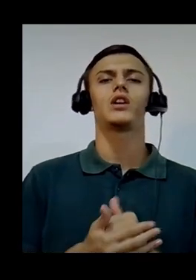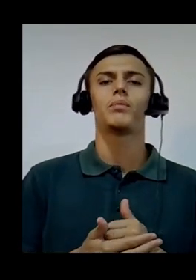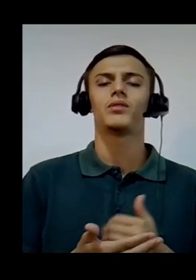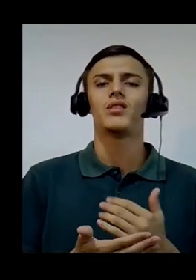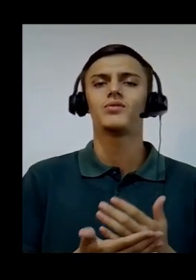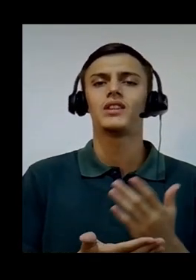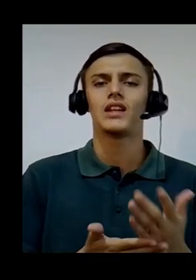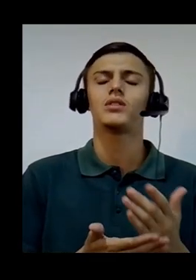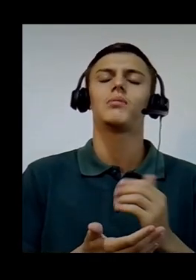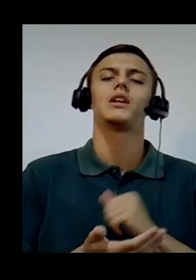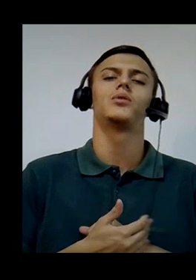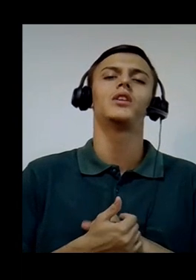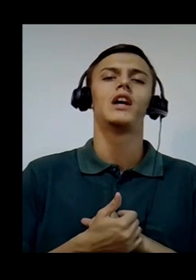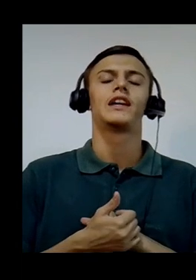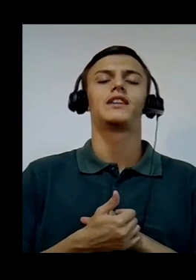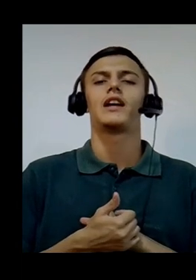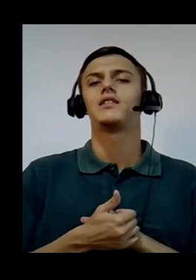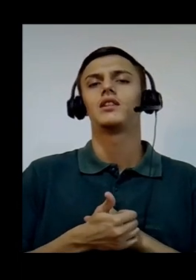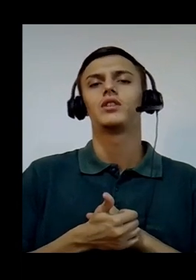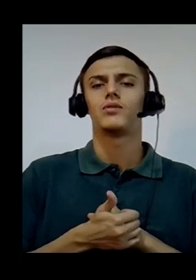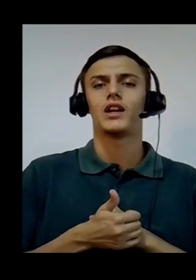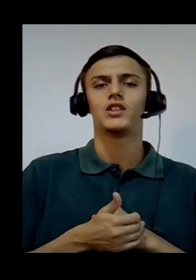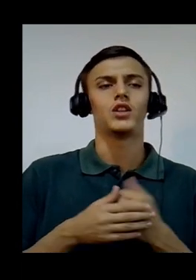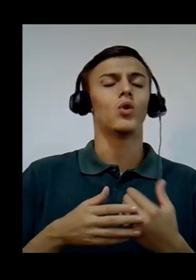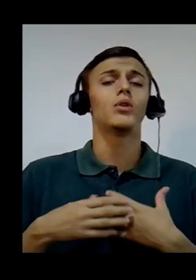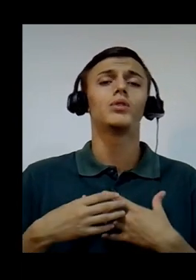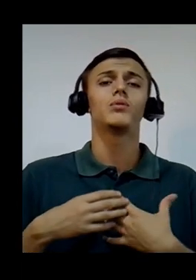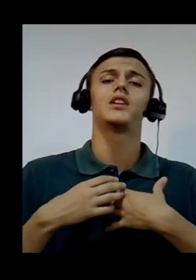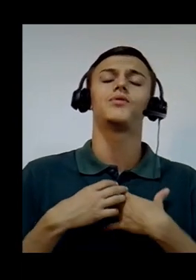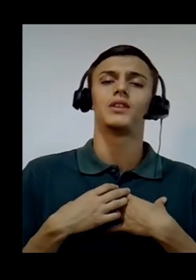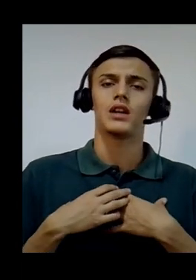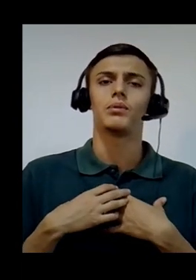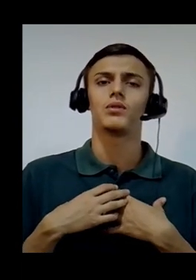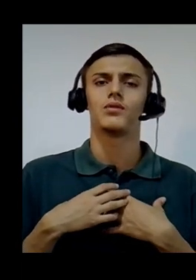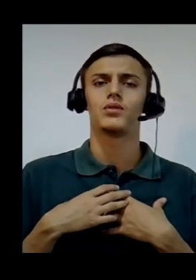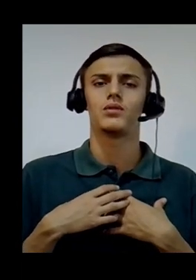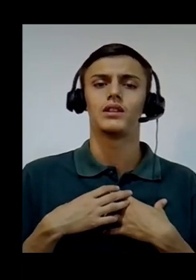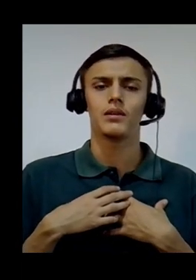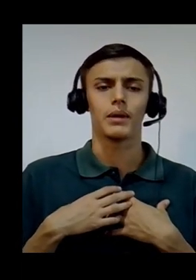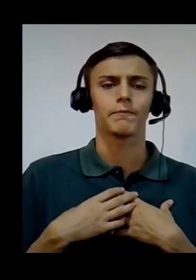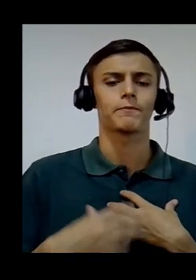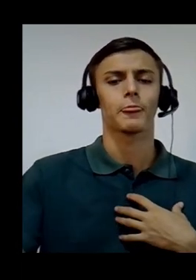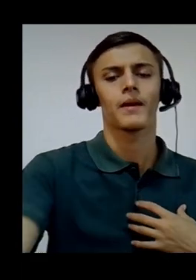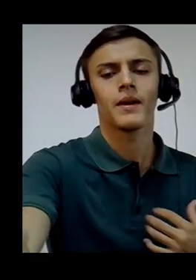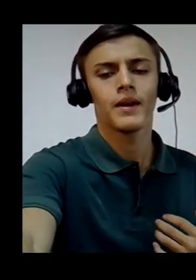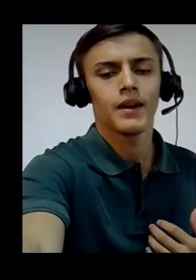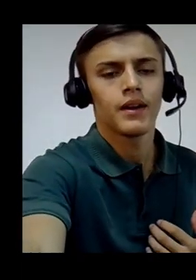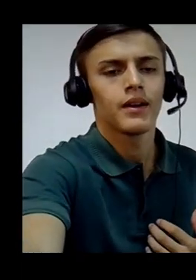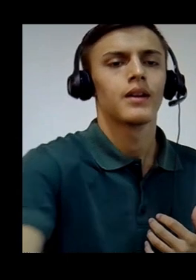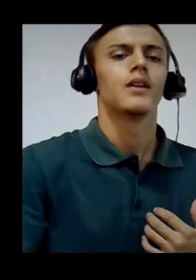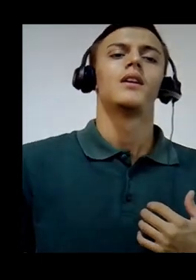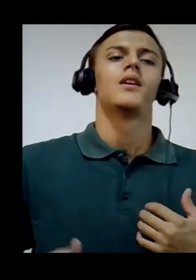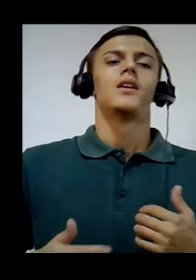longe daquele local para eu não afetar o trabalhador que está realizando a atividade ali, ou eu não ser afetado pelo serviço dele também.